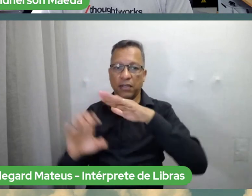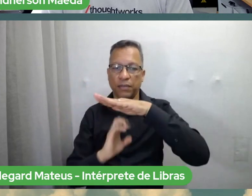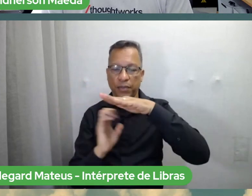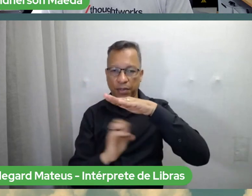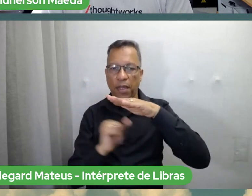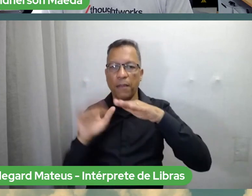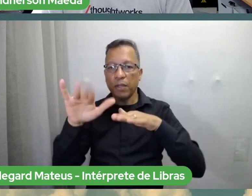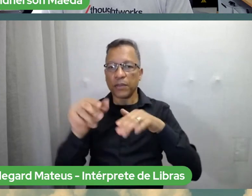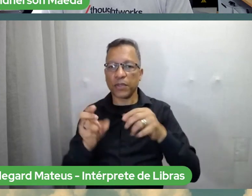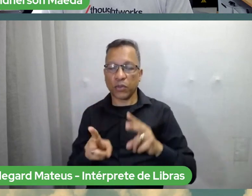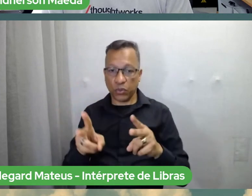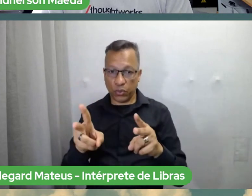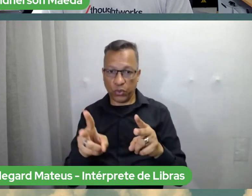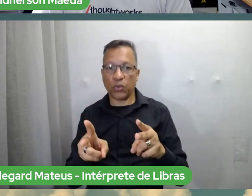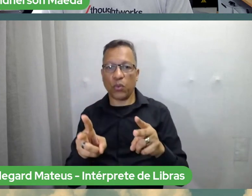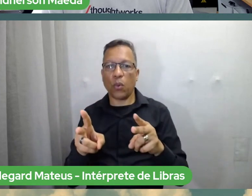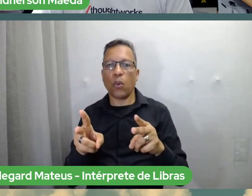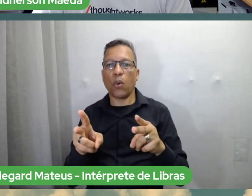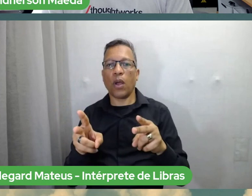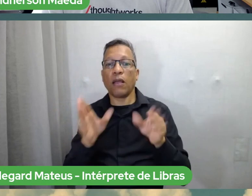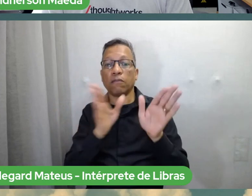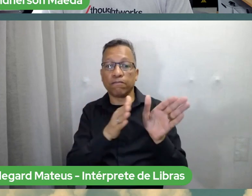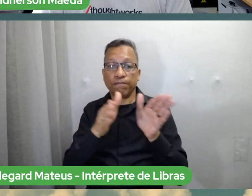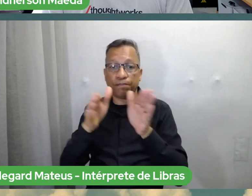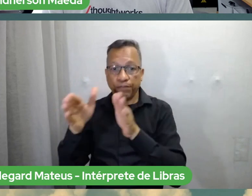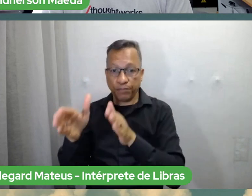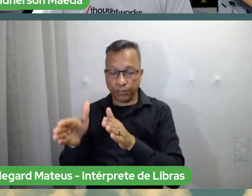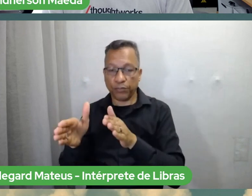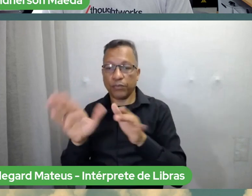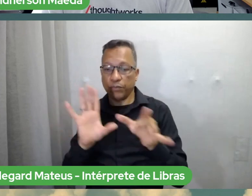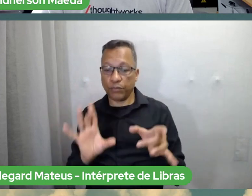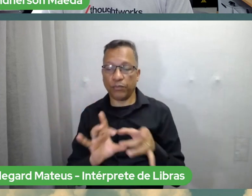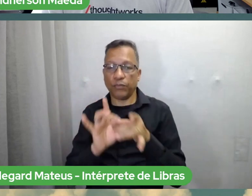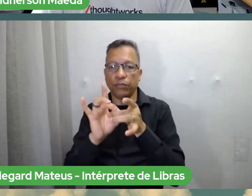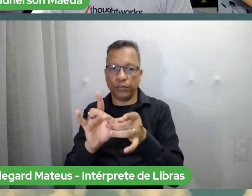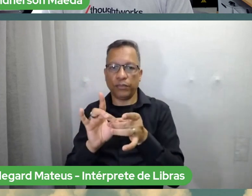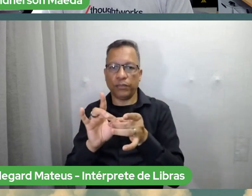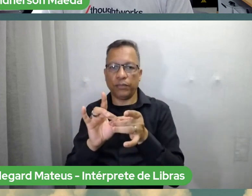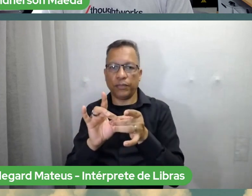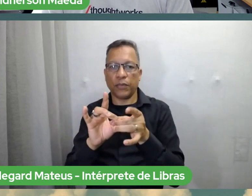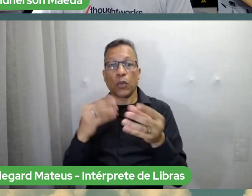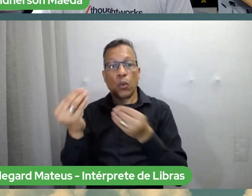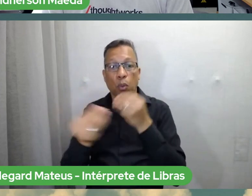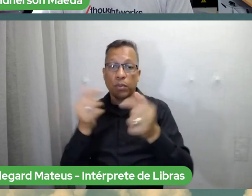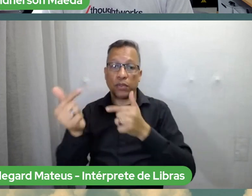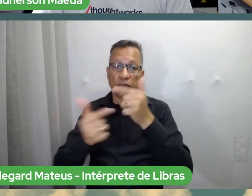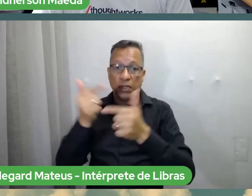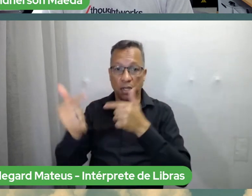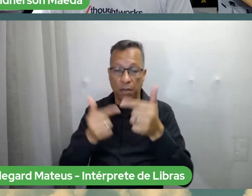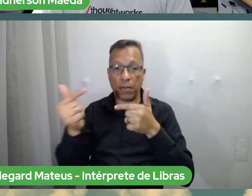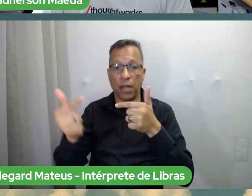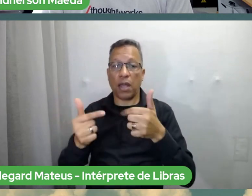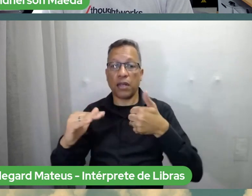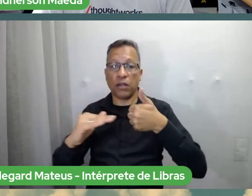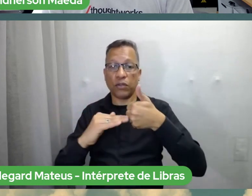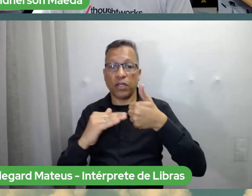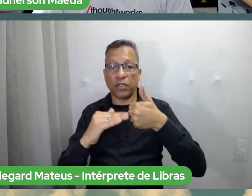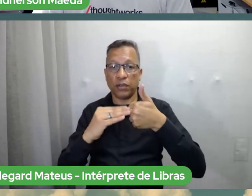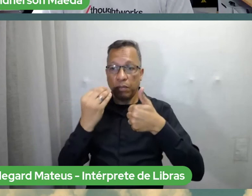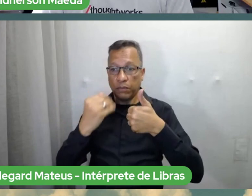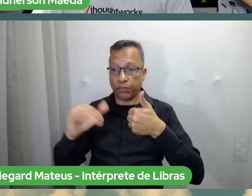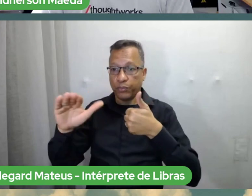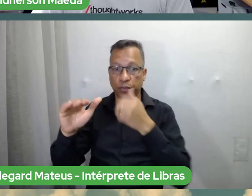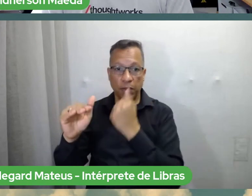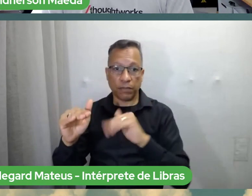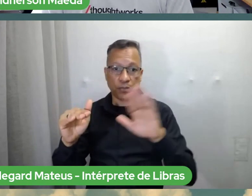é esses padrões de interoperabilização. Então, como é que eu trabalho os dados enviando de um lugar para outro, mantendo a